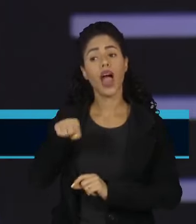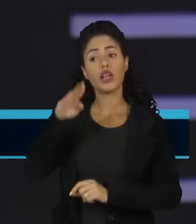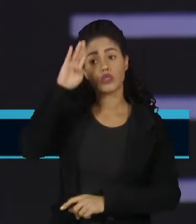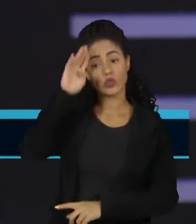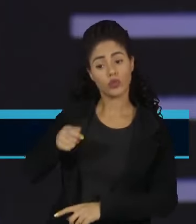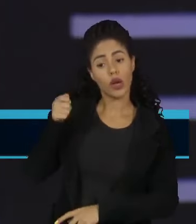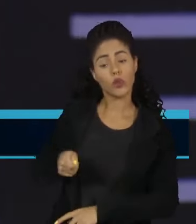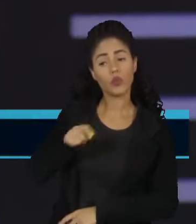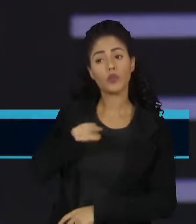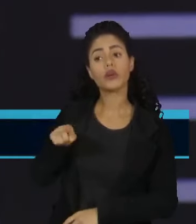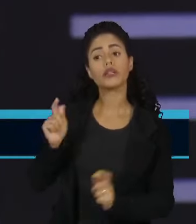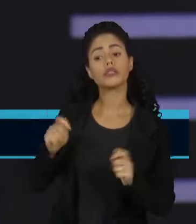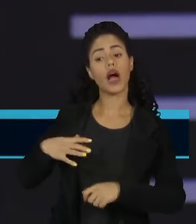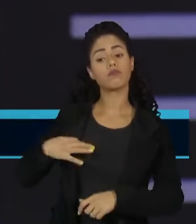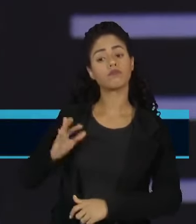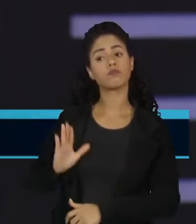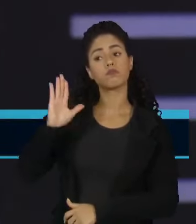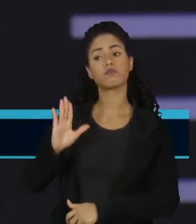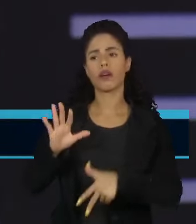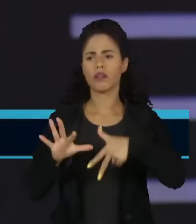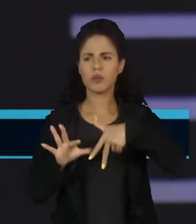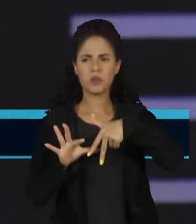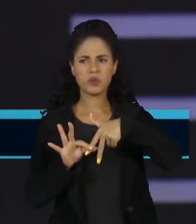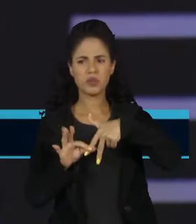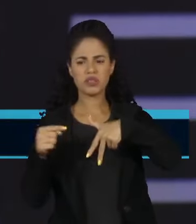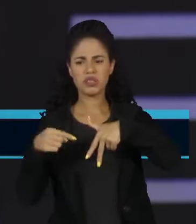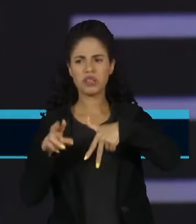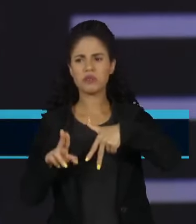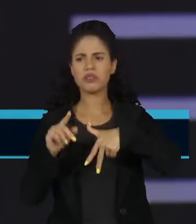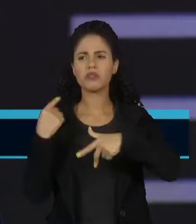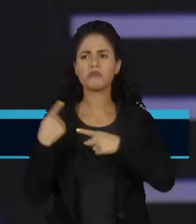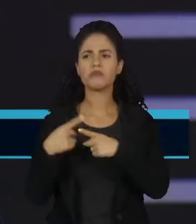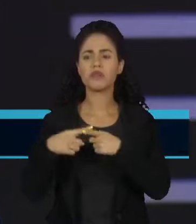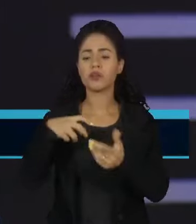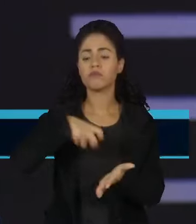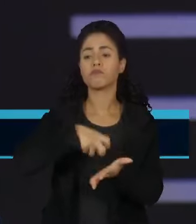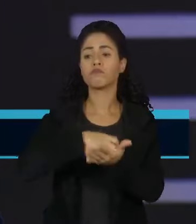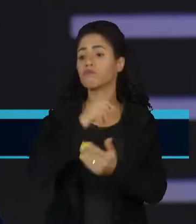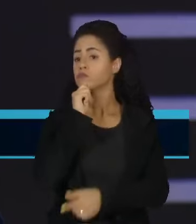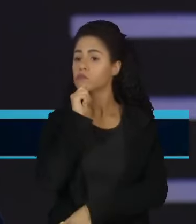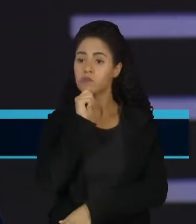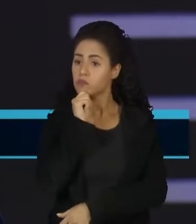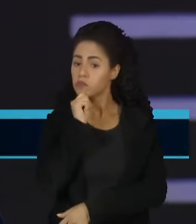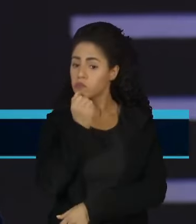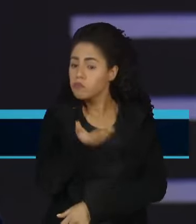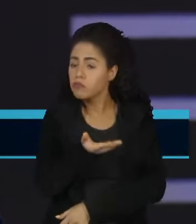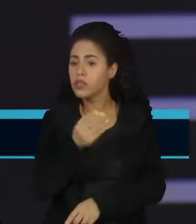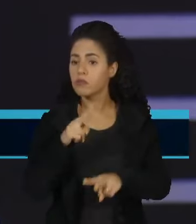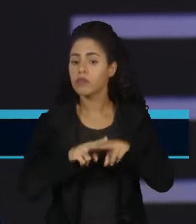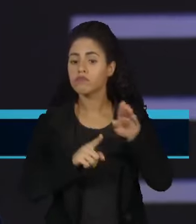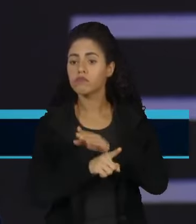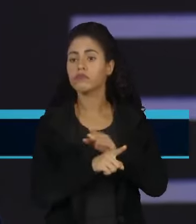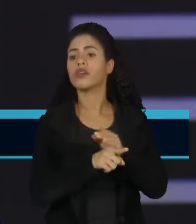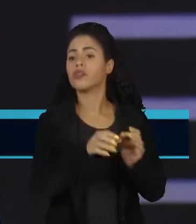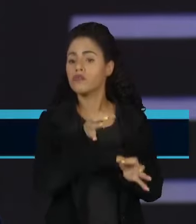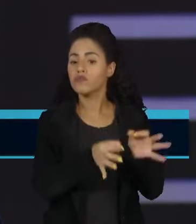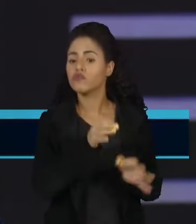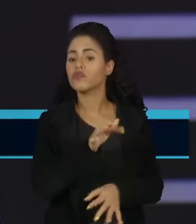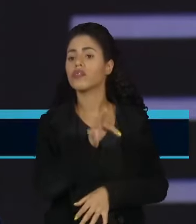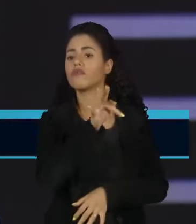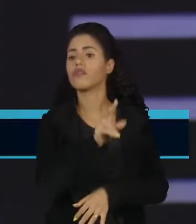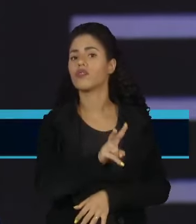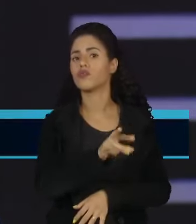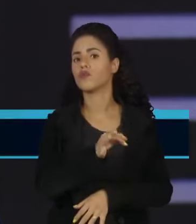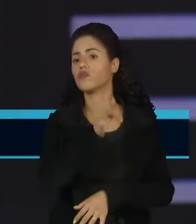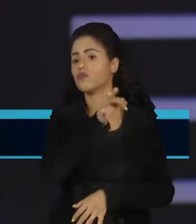eles possam ser candidatos com tornozeleira, porque não houve ainda a condenação e o trânsito em julgado da ação que pesa sobre o Paulo, o Pedro,